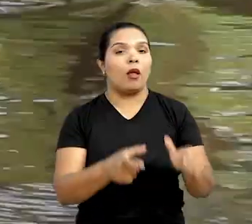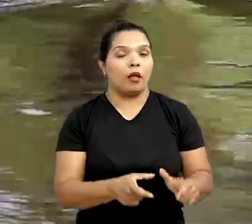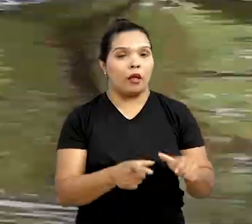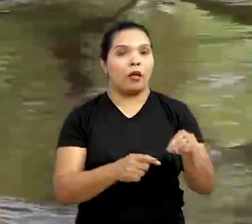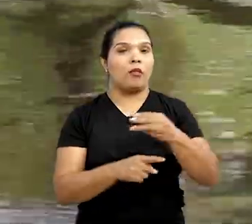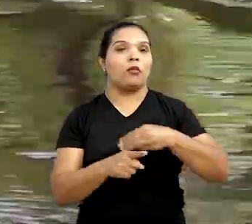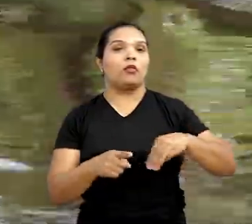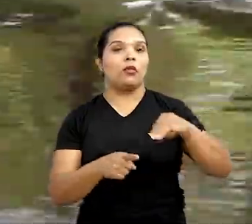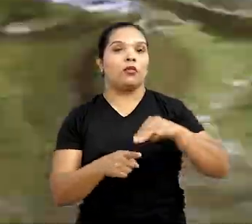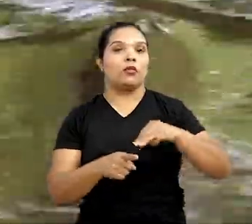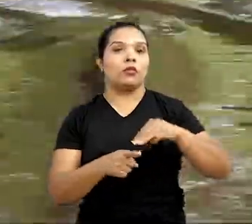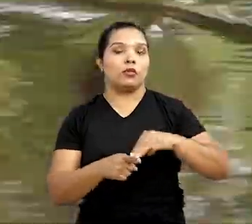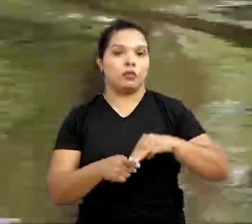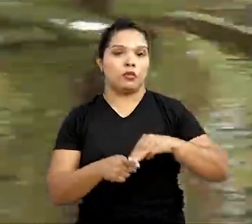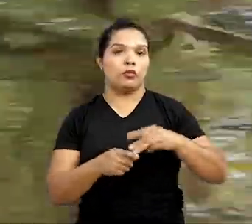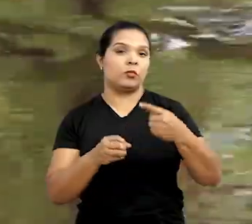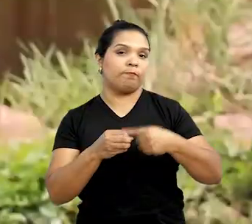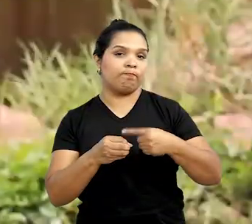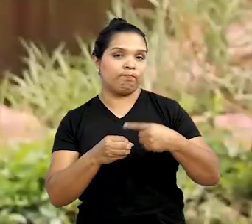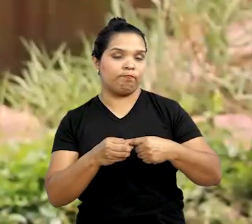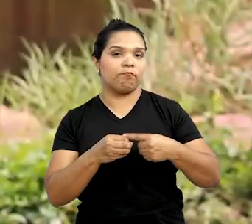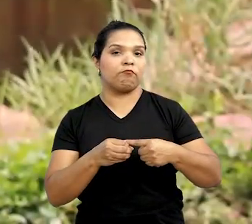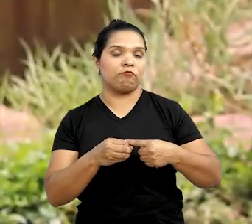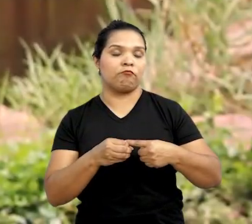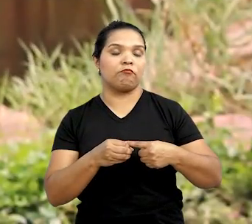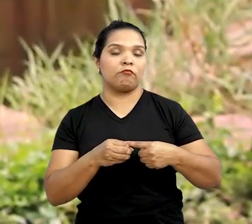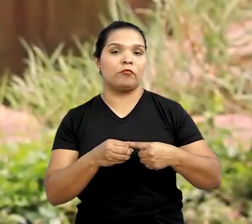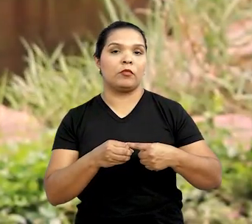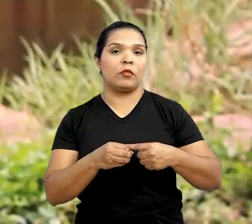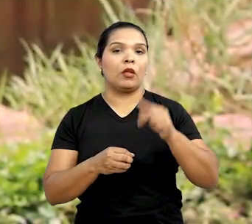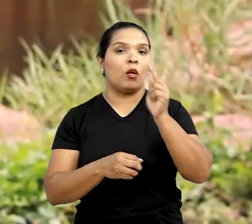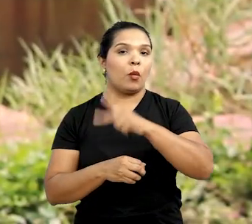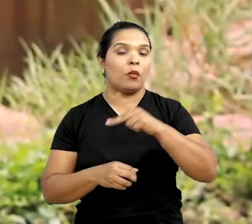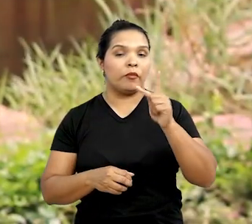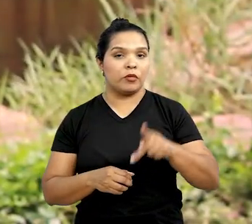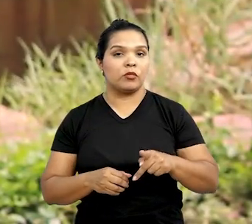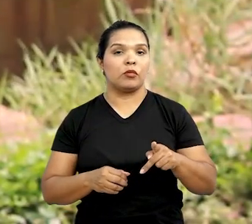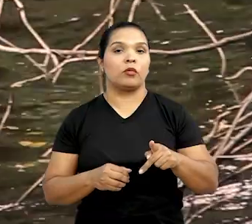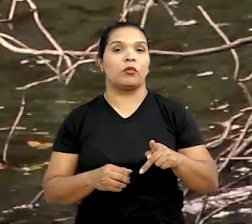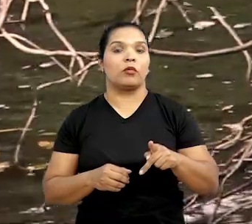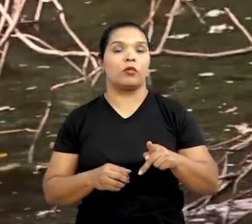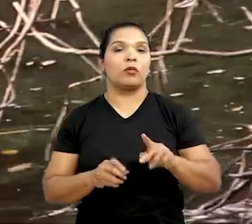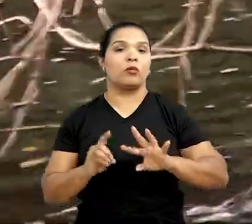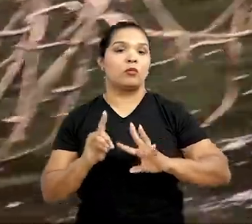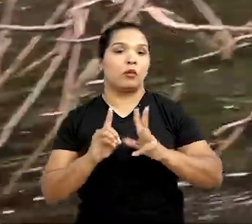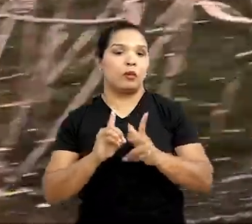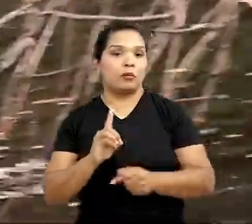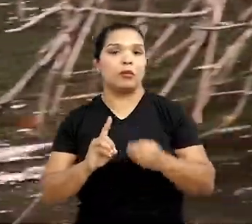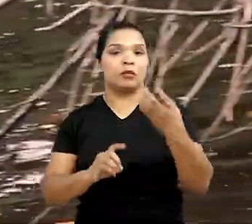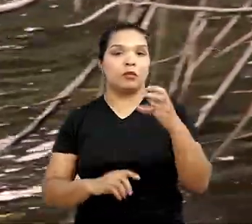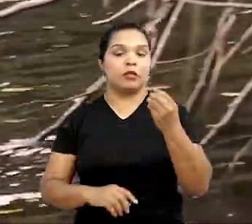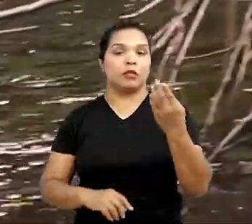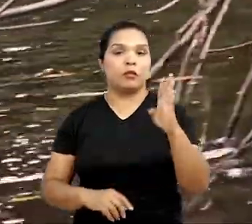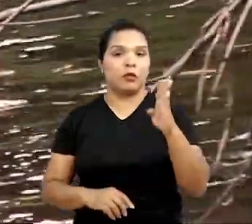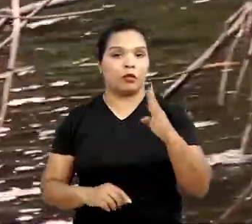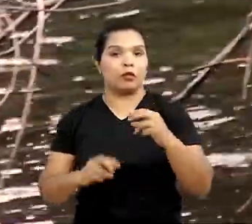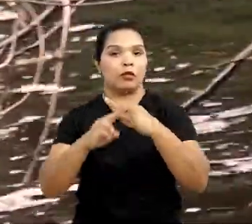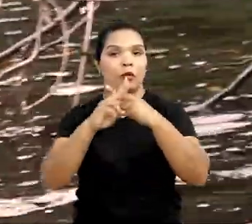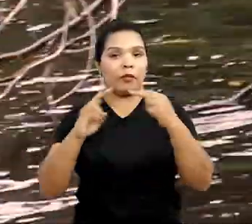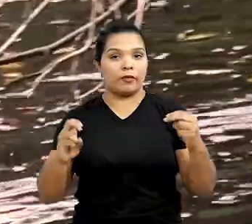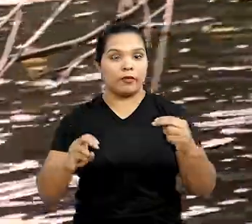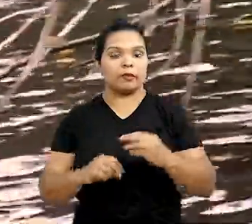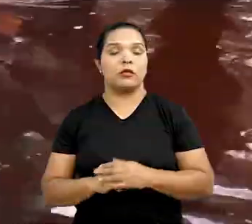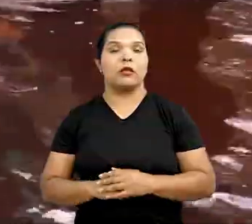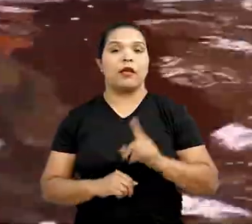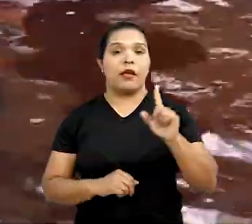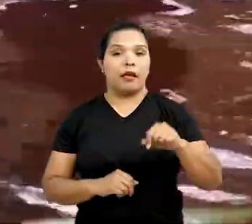bacia, no município de Pindobaçu. O professor Alexandre Clistene Santos, do Departamento de Ciências Biológicas da